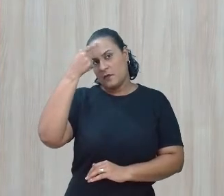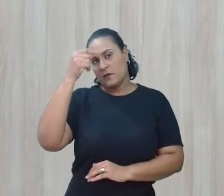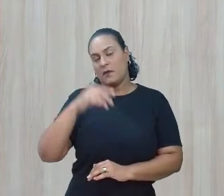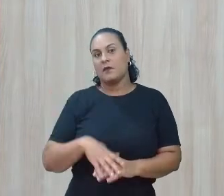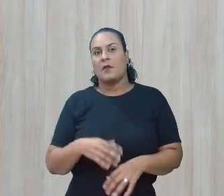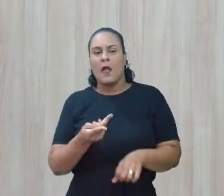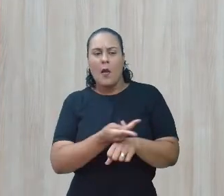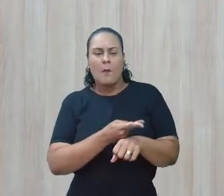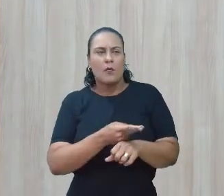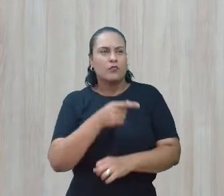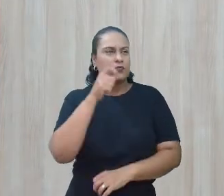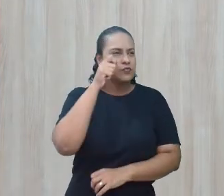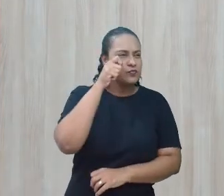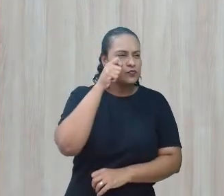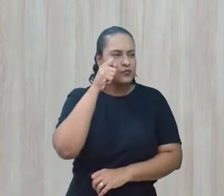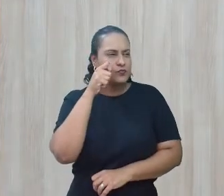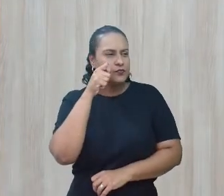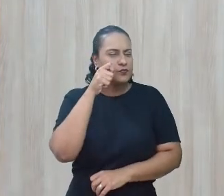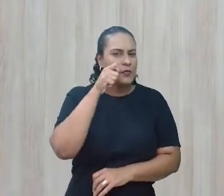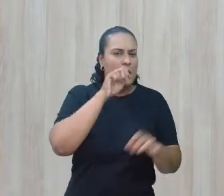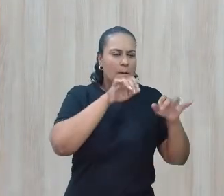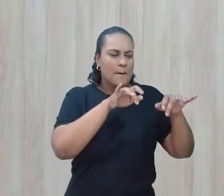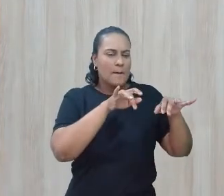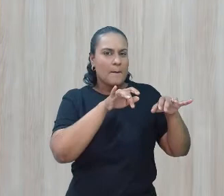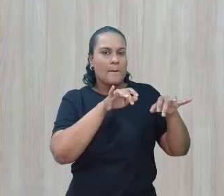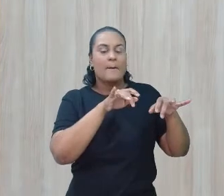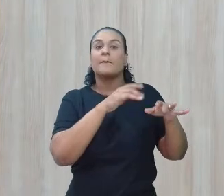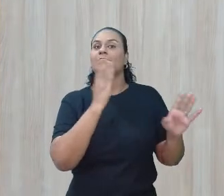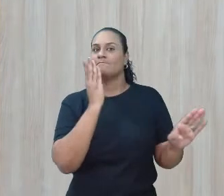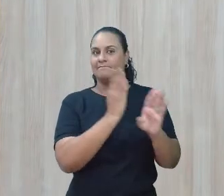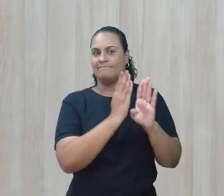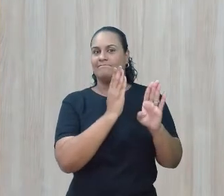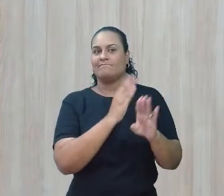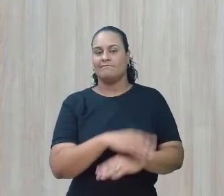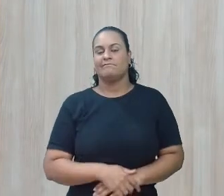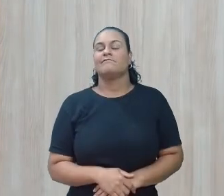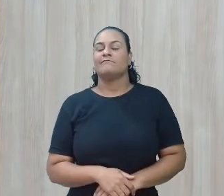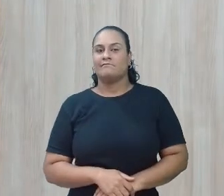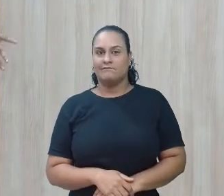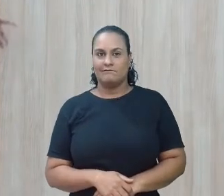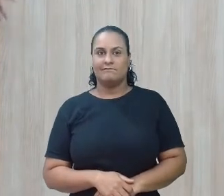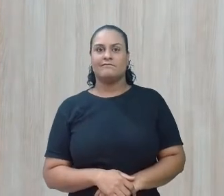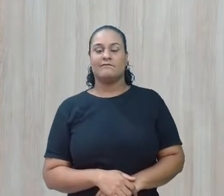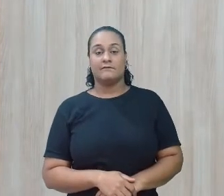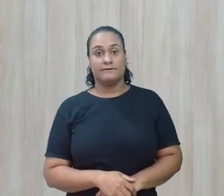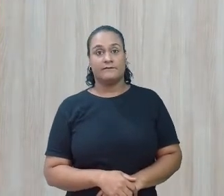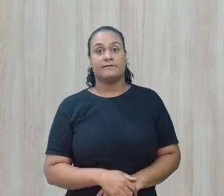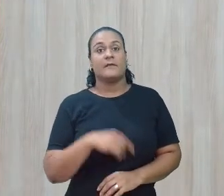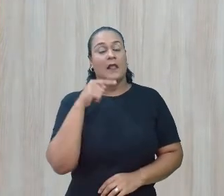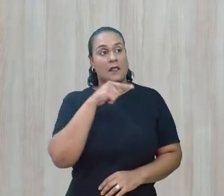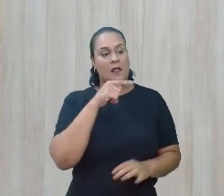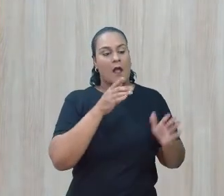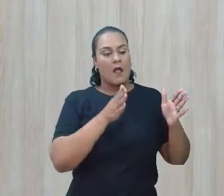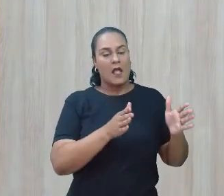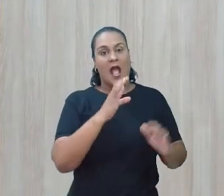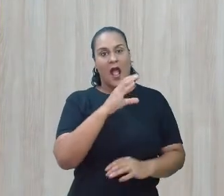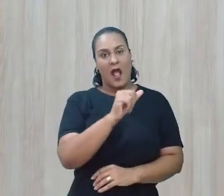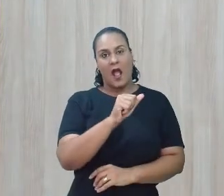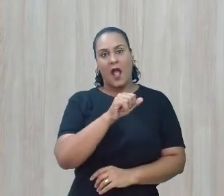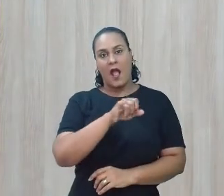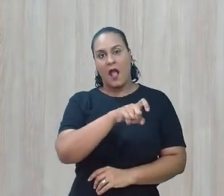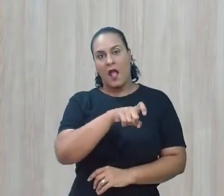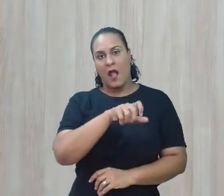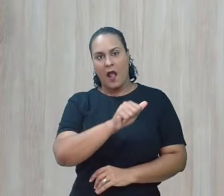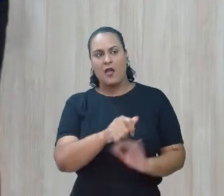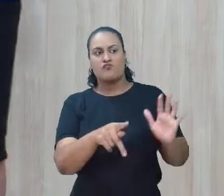na lupinha e eu acho. Então, meio que o e-mail é uma caixa de recordação das cartas, também é onde a gente pode guardar algumas outras